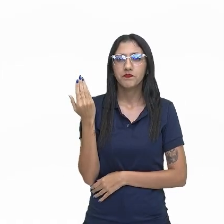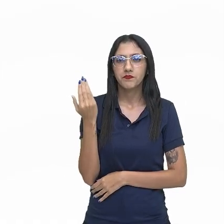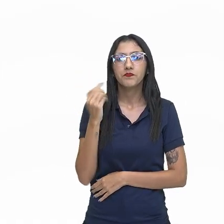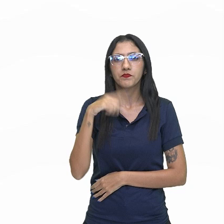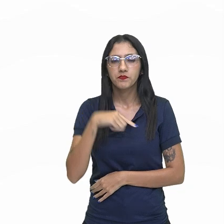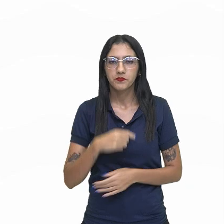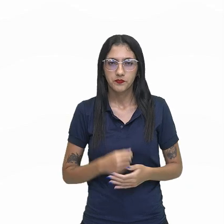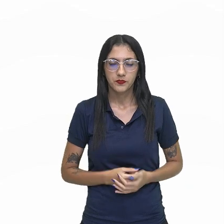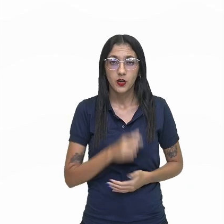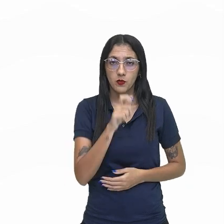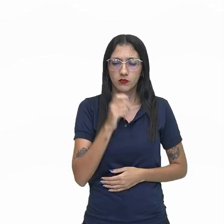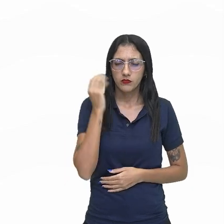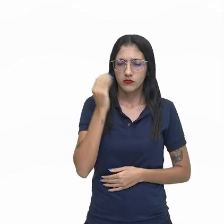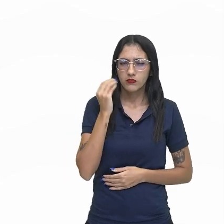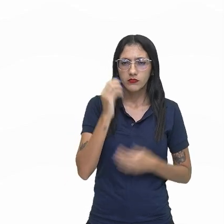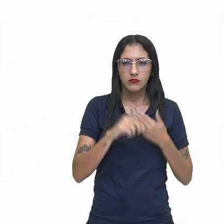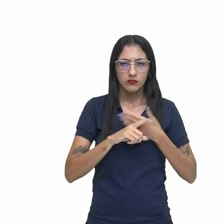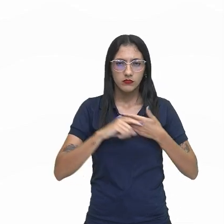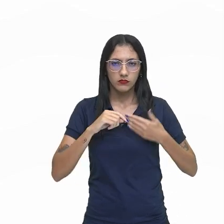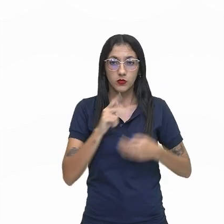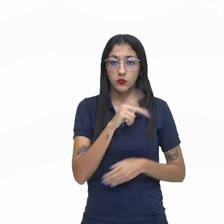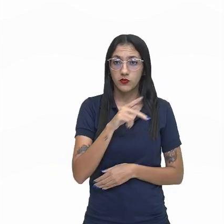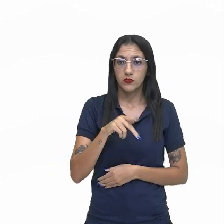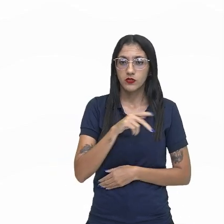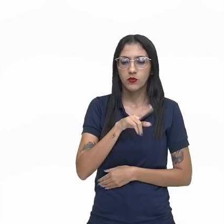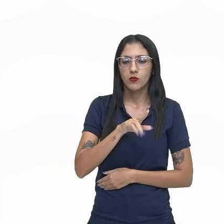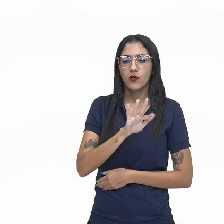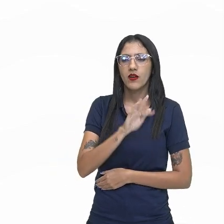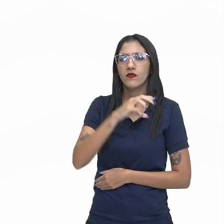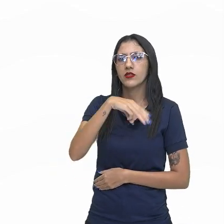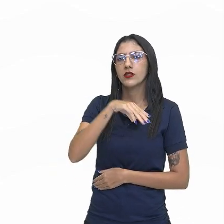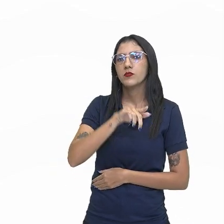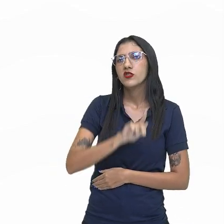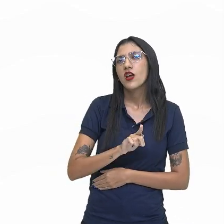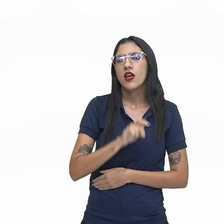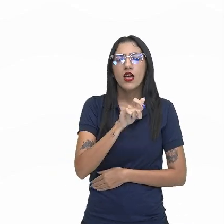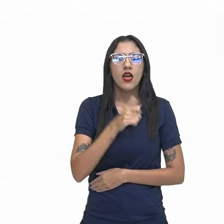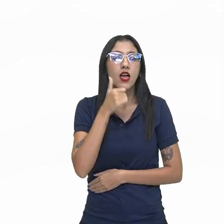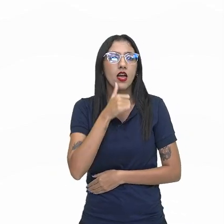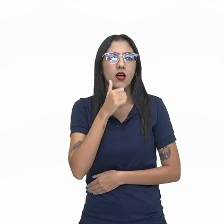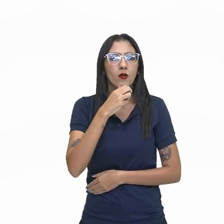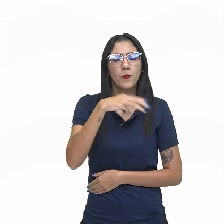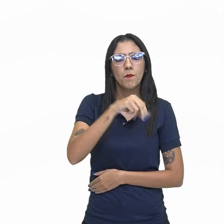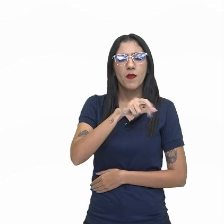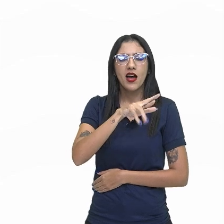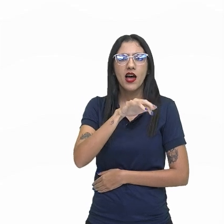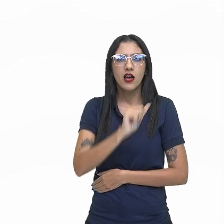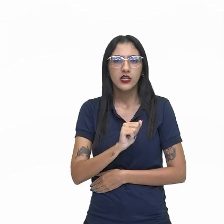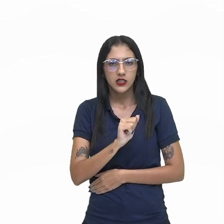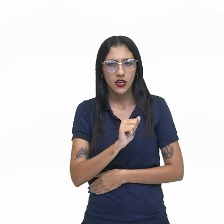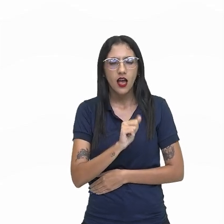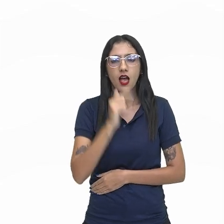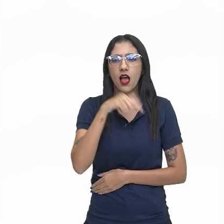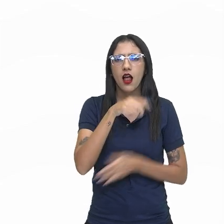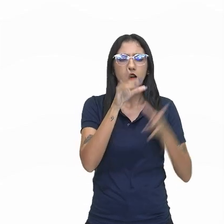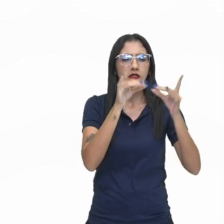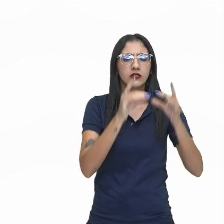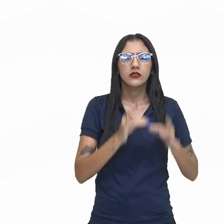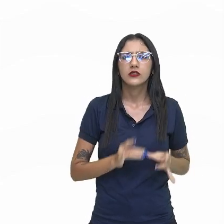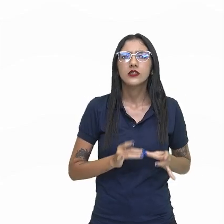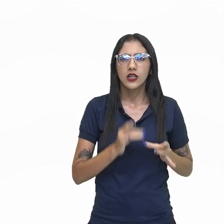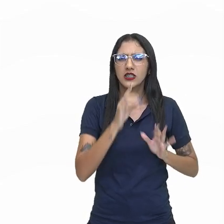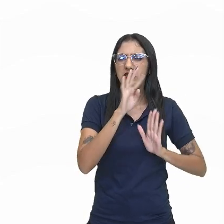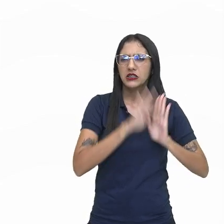com a linguista e professora da UFMG, Maria da Graça Costa Aval, pode-se definir texto